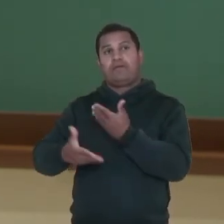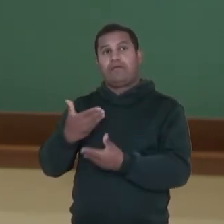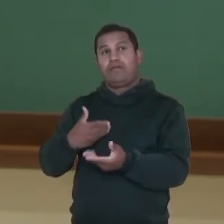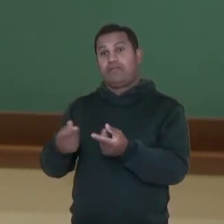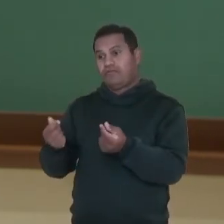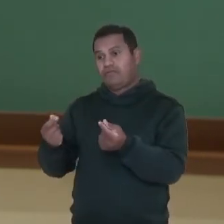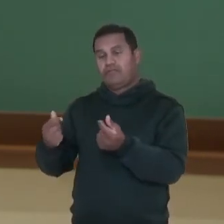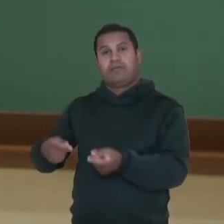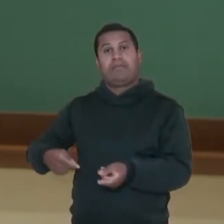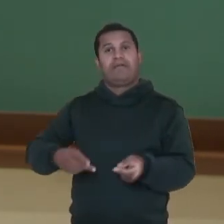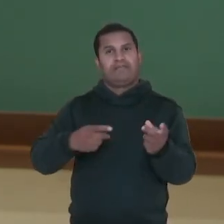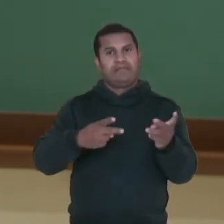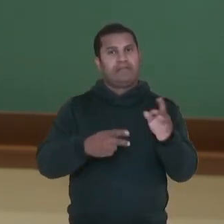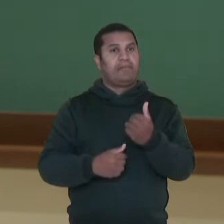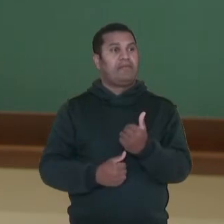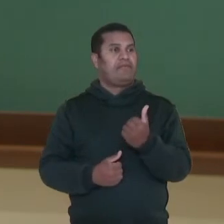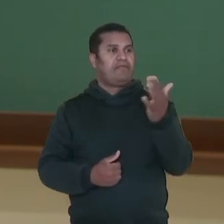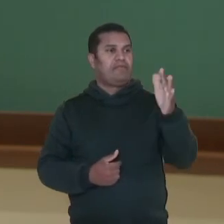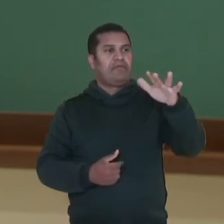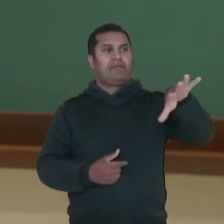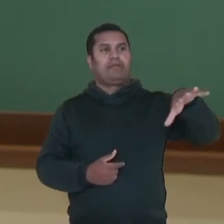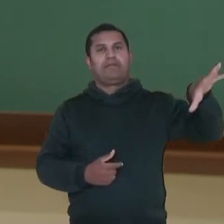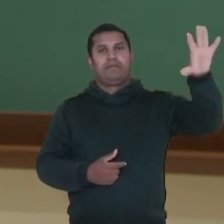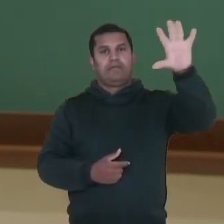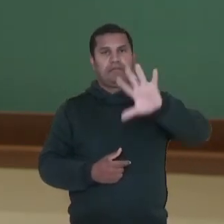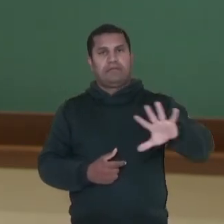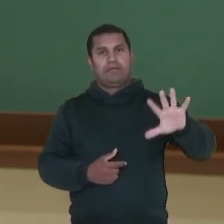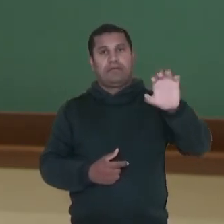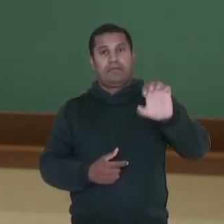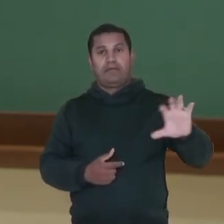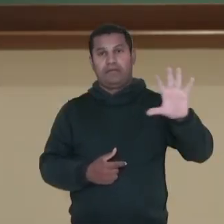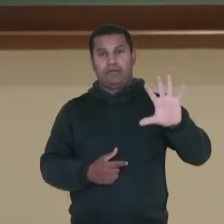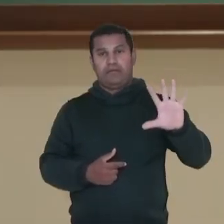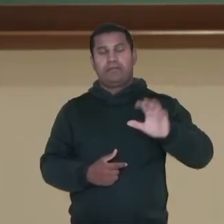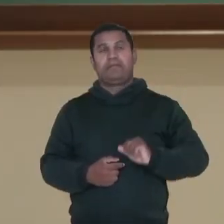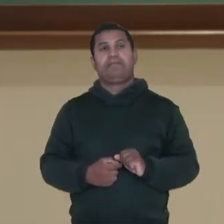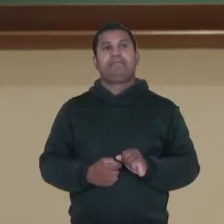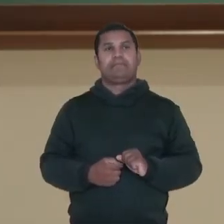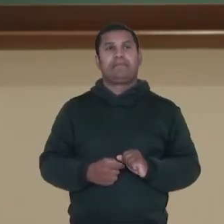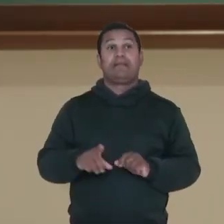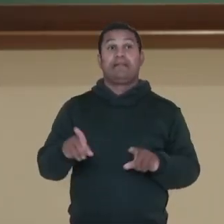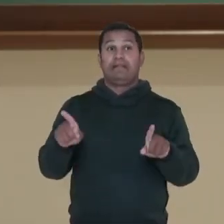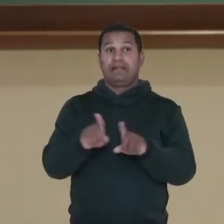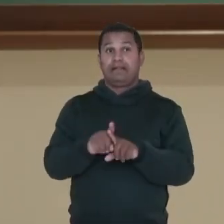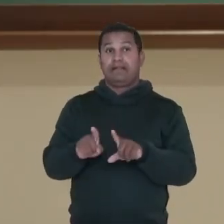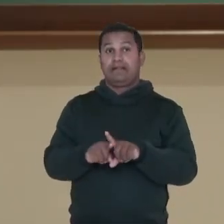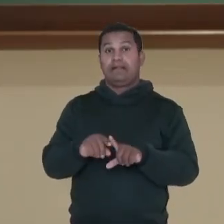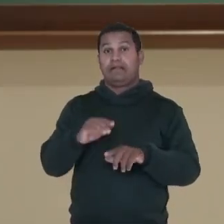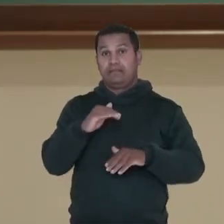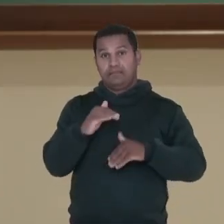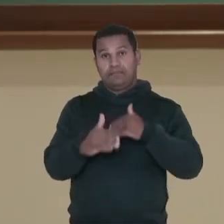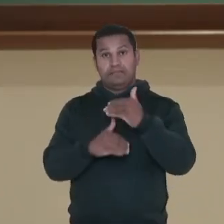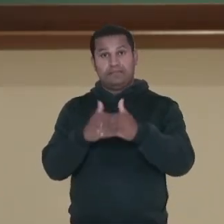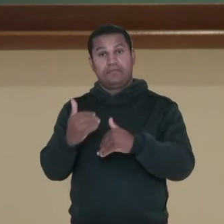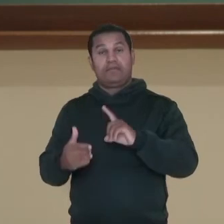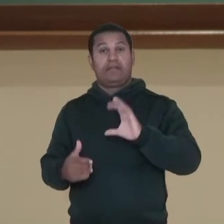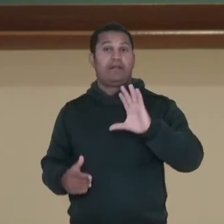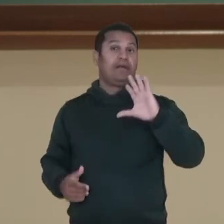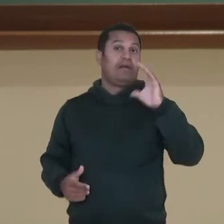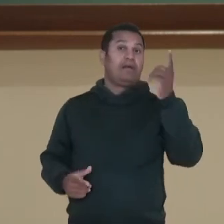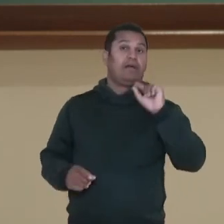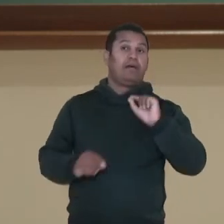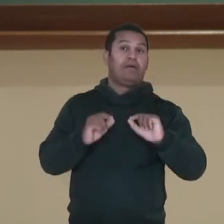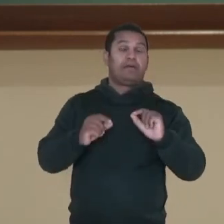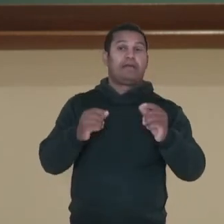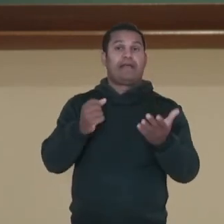colonial, né? E veja, quais foram os desdobramentos do mercantilismo? Então, a partir do mercantilismo é que vai se criar